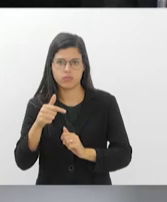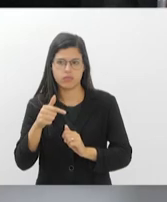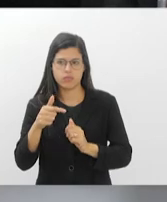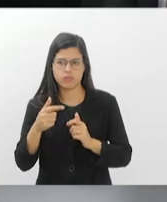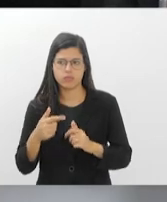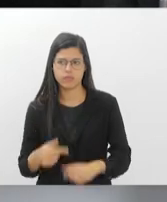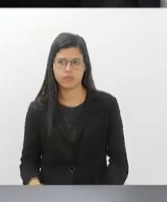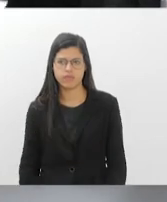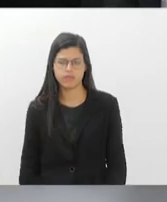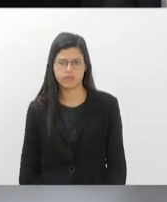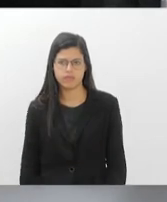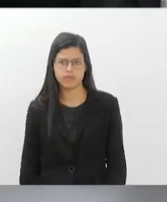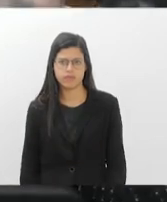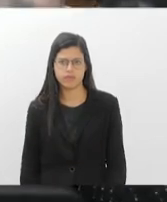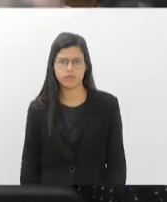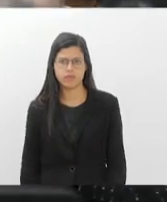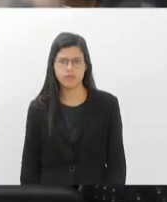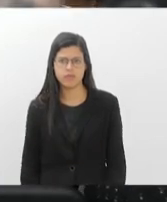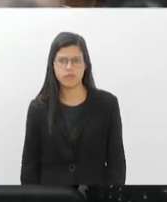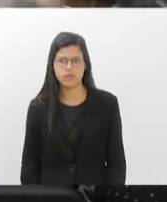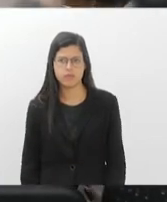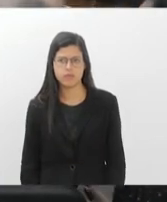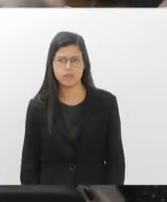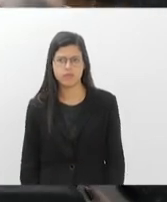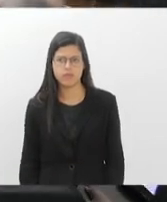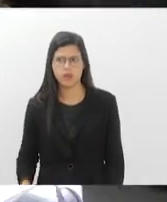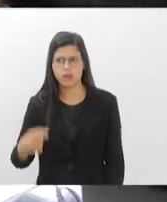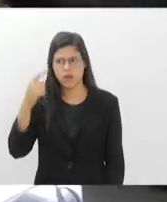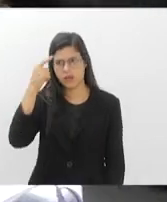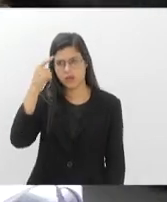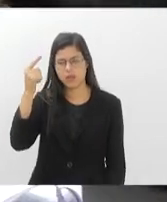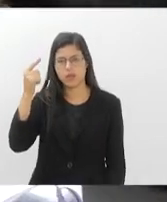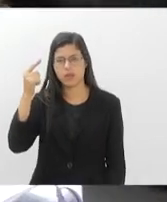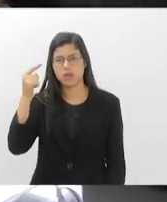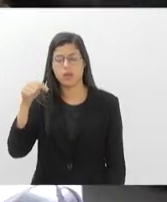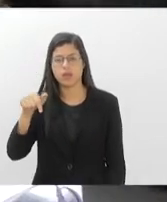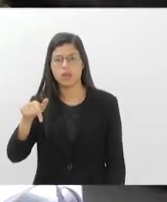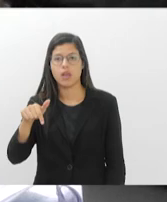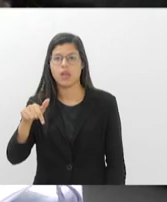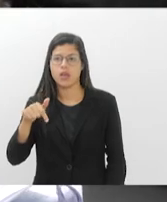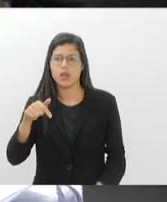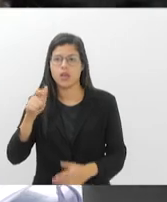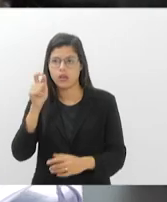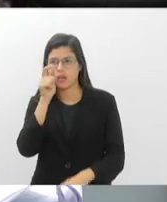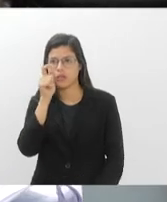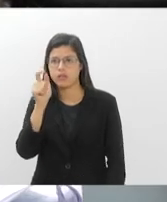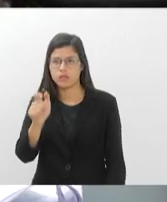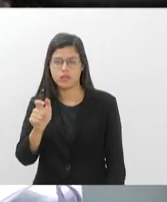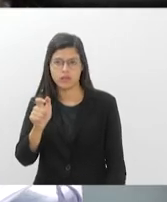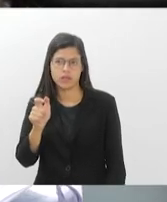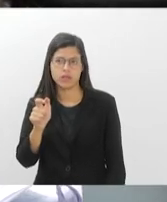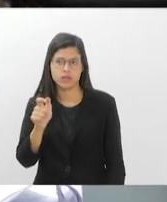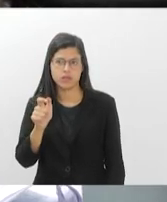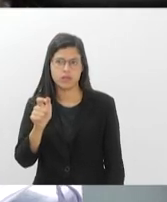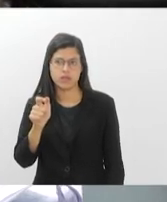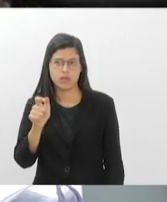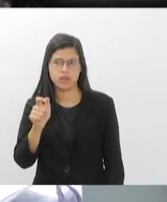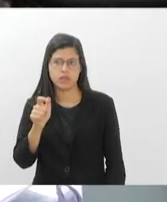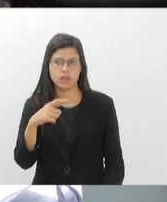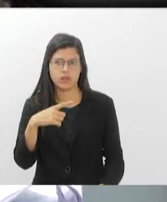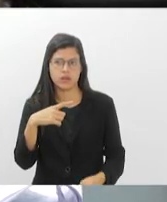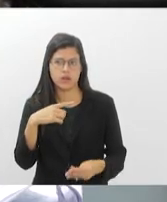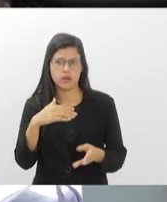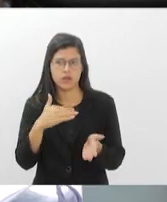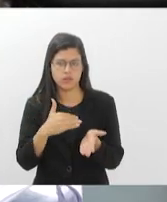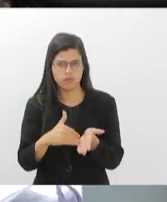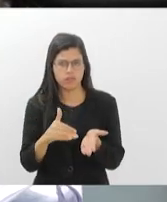certo. Porque a ideia é muito interessante, na medida até que tem a secretaria lá